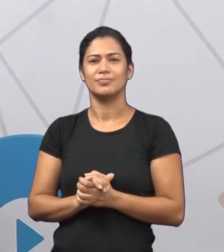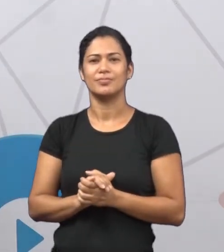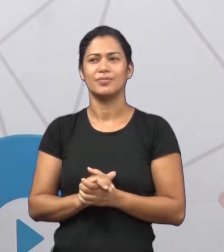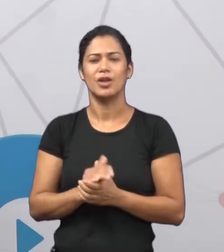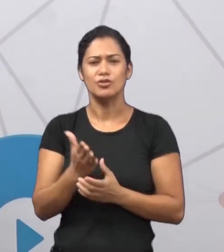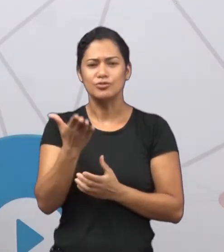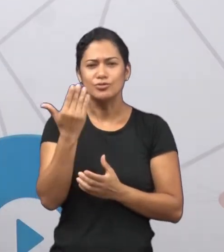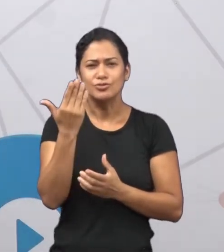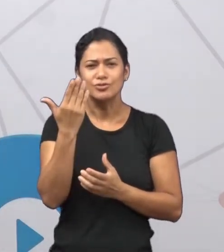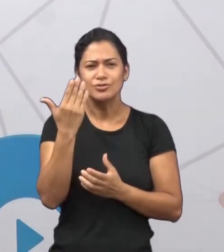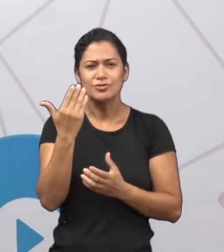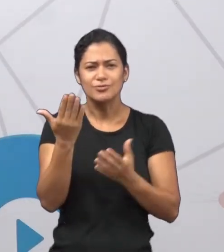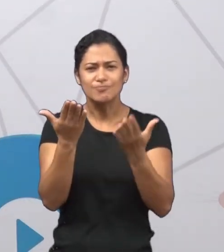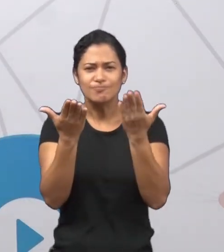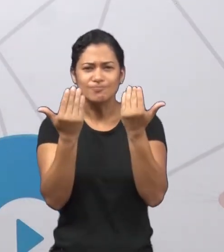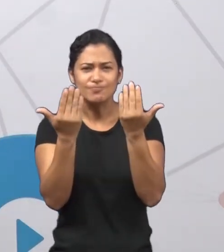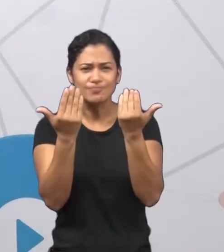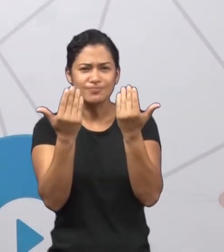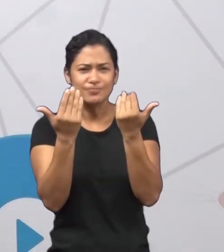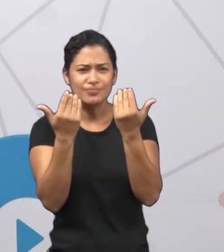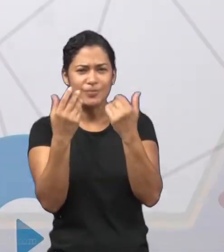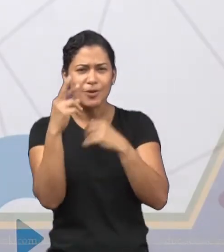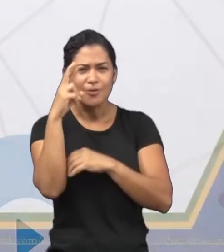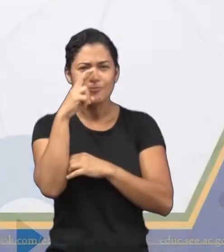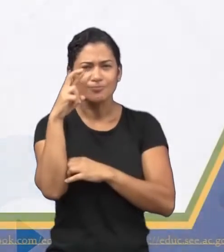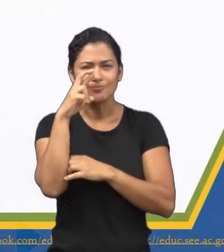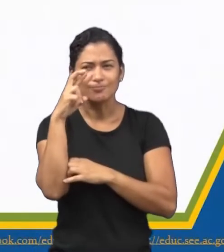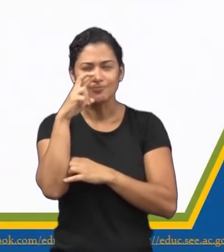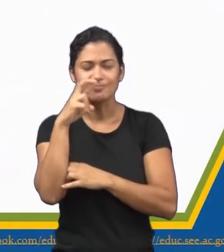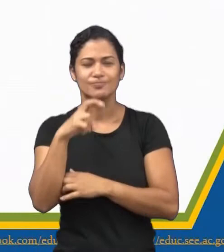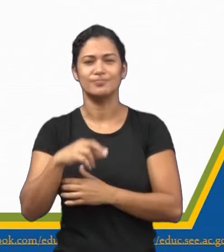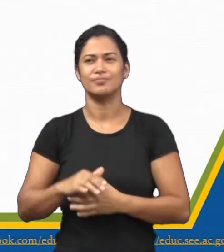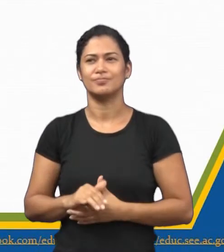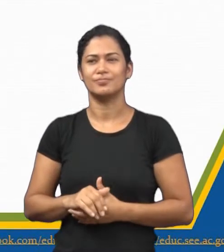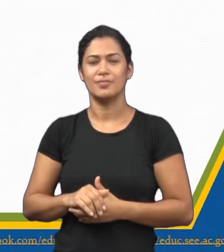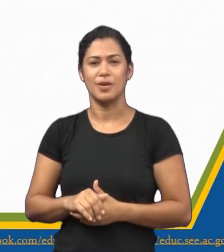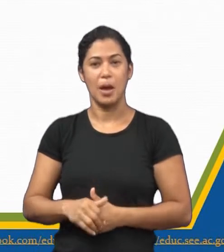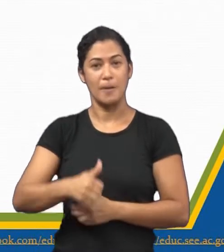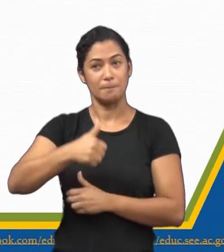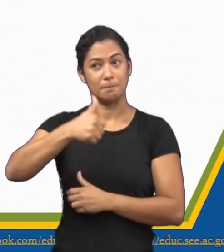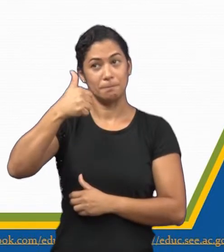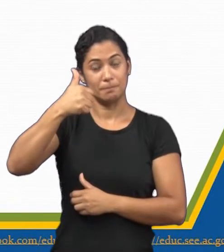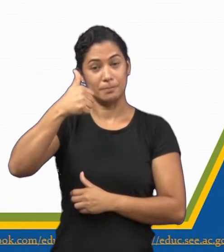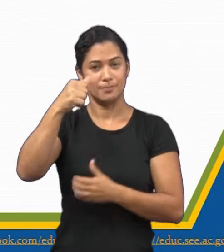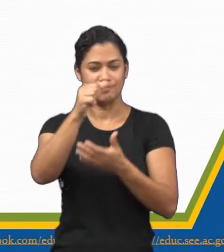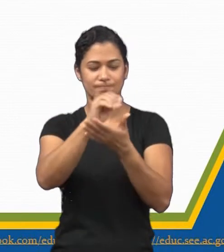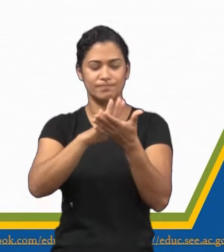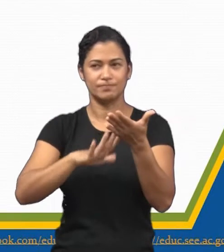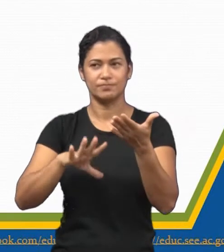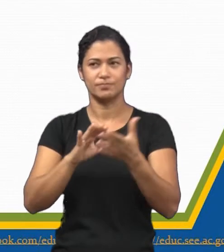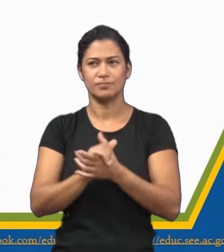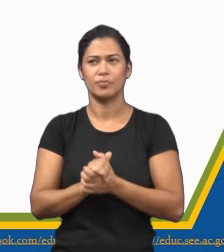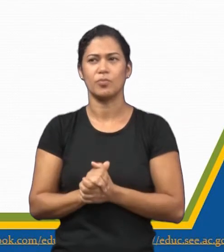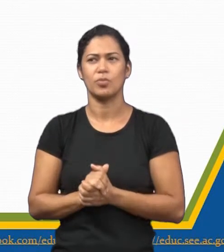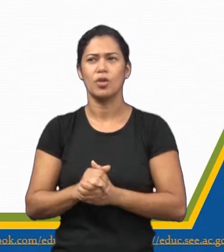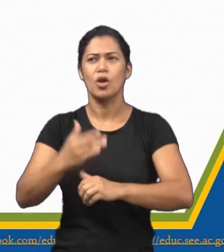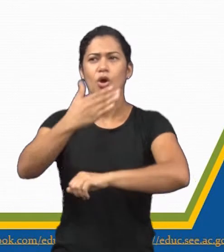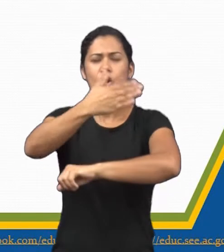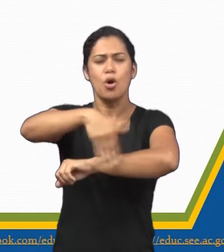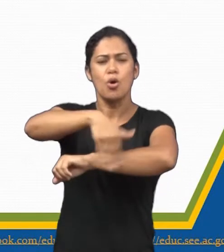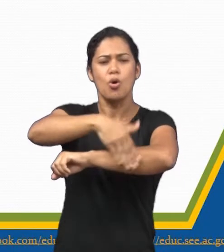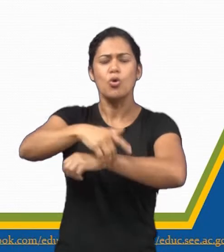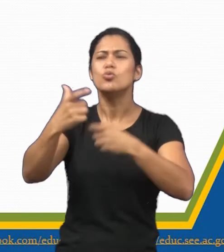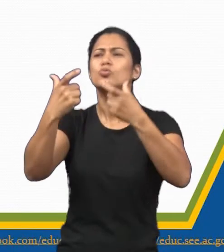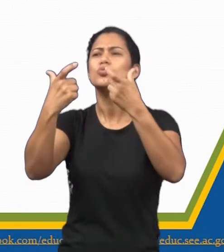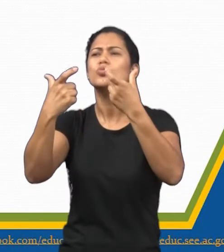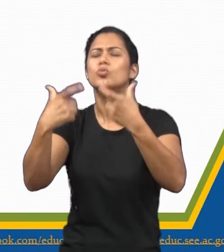Isso, para observar tudo bem direitinho. A primeira questão é, a rua onde